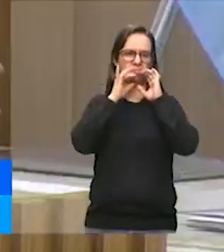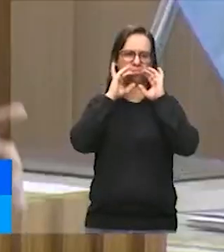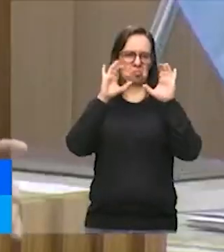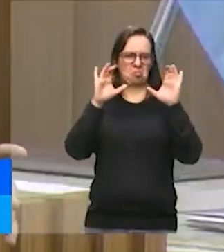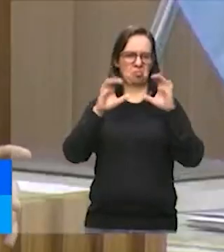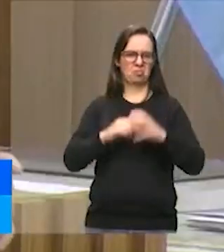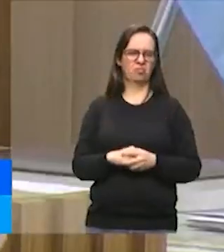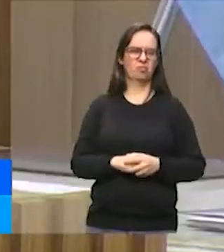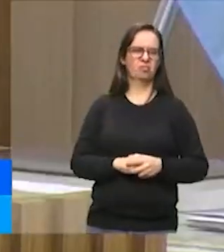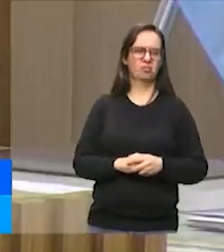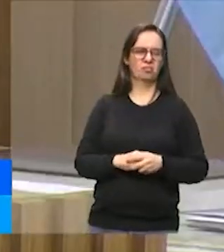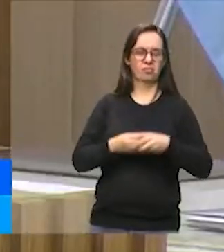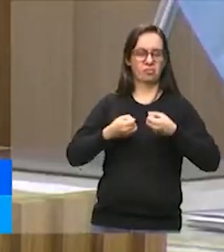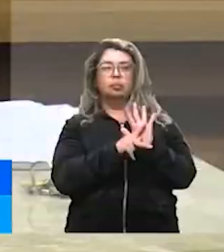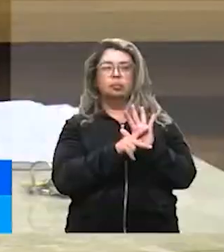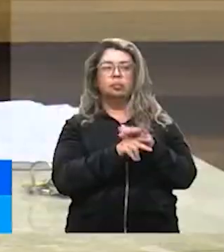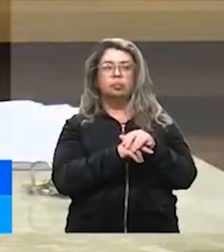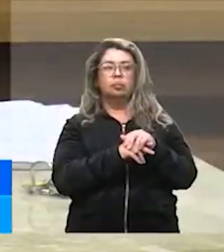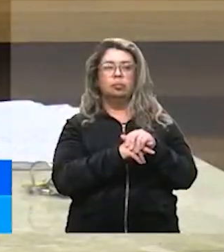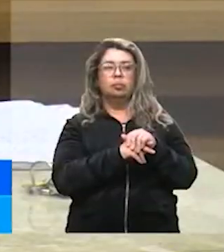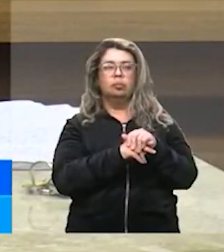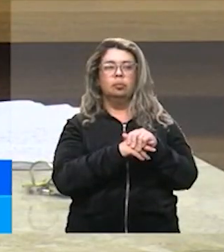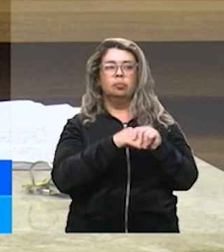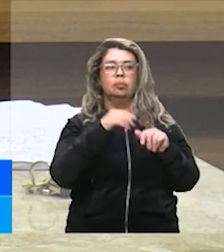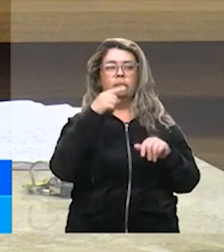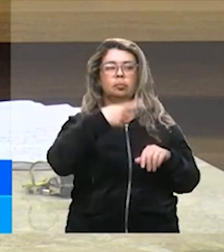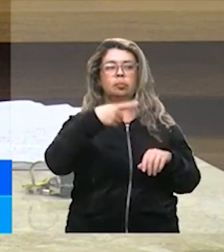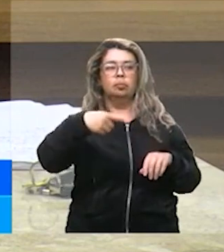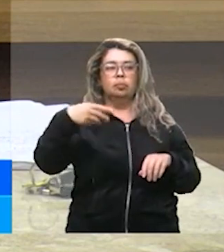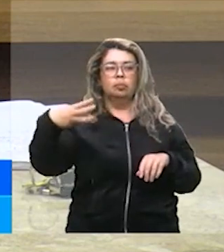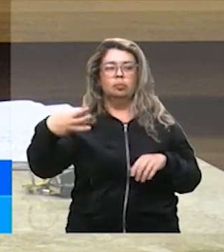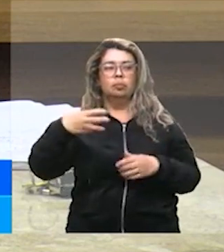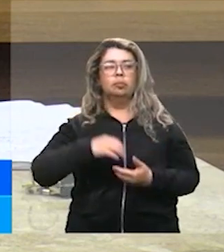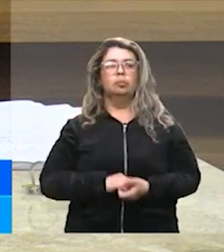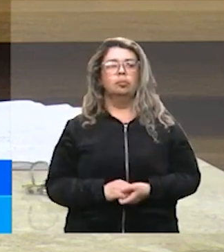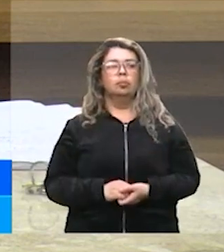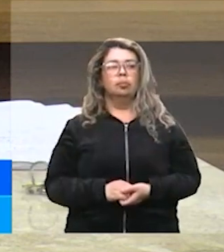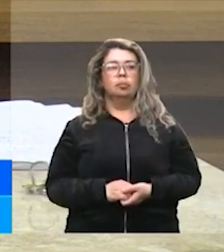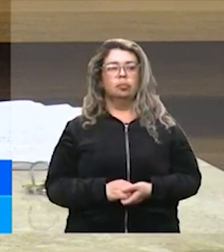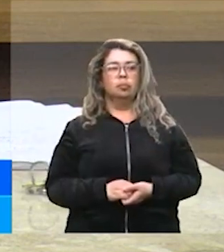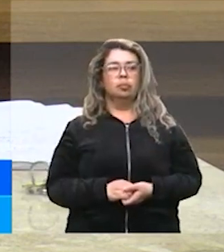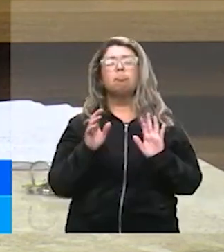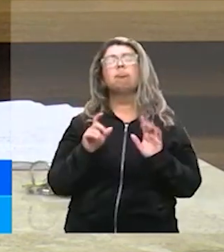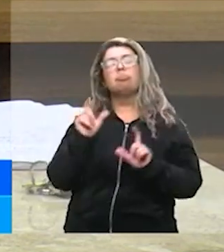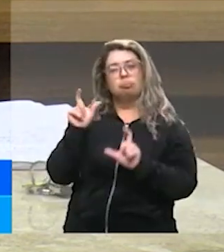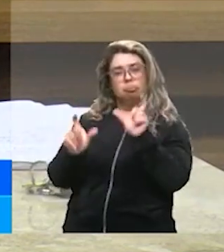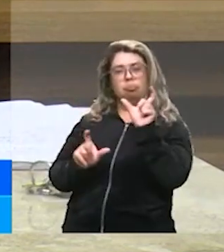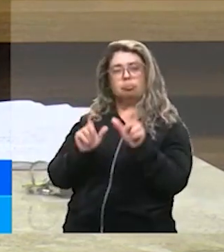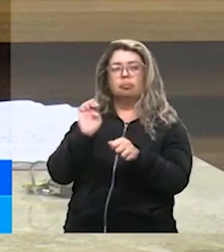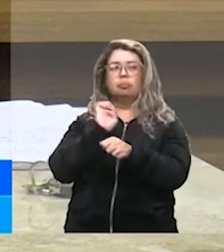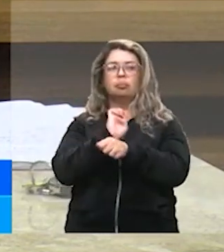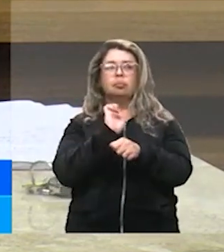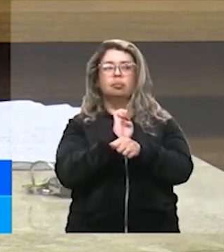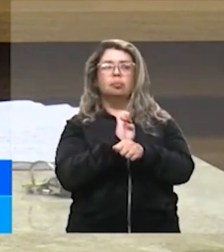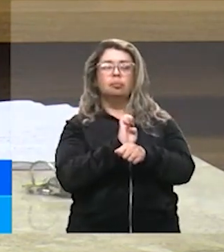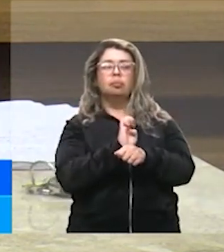população o projeto mais esperado foi adiantado a pedido do vereador Alexandre cachorrão